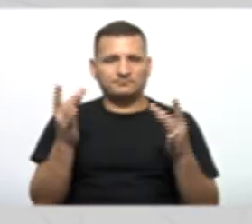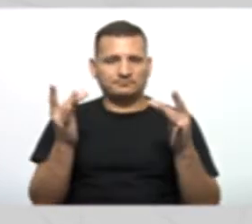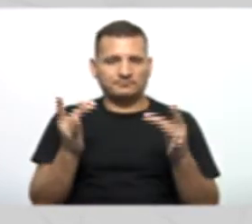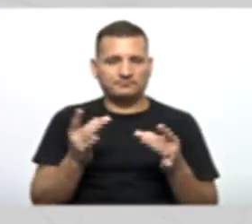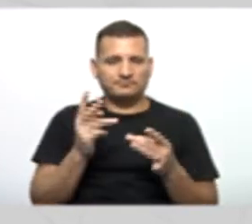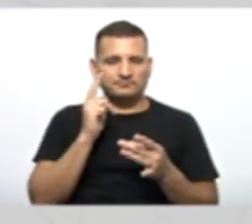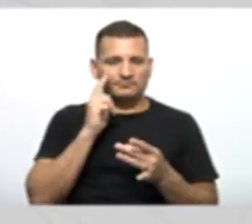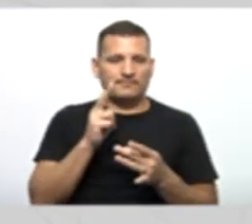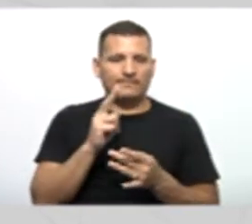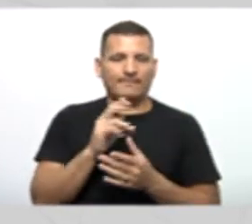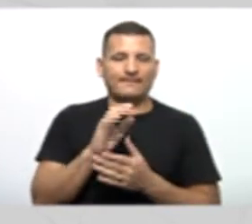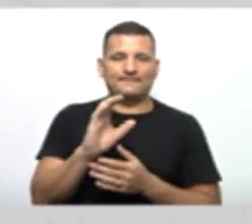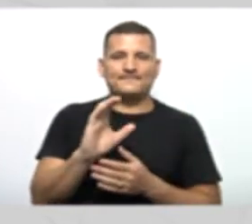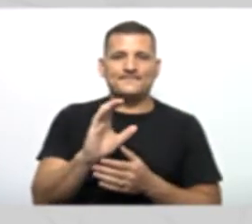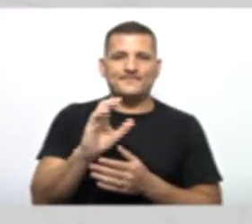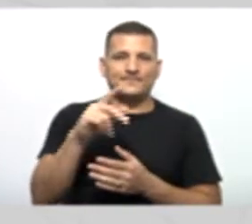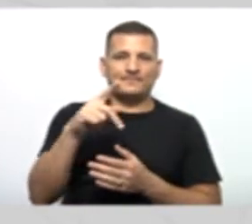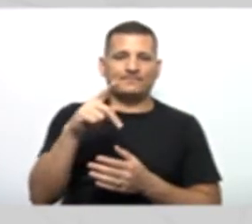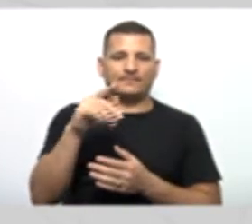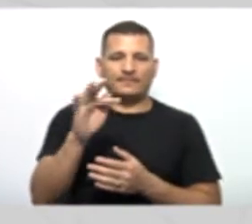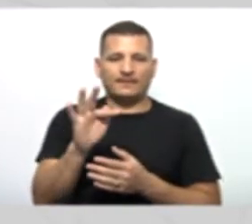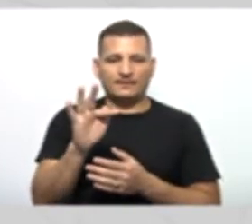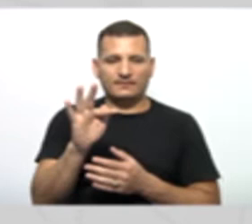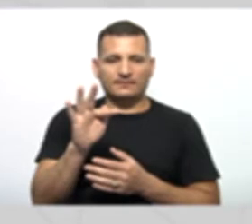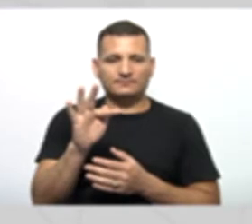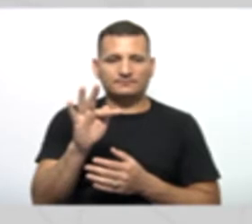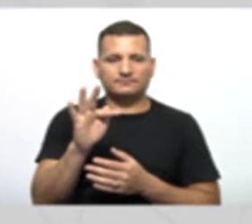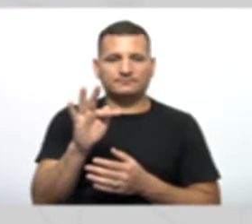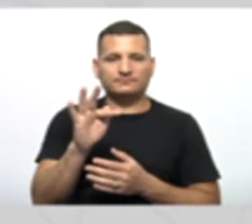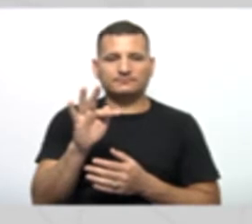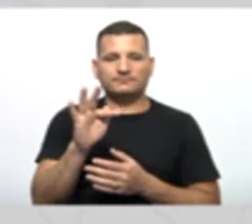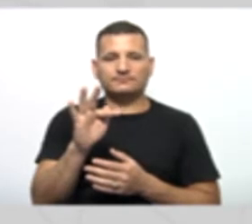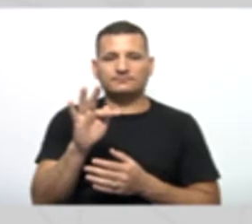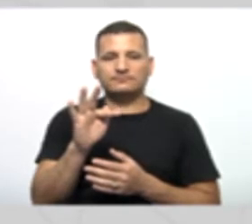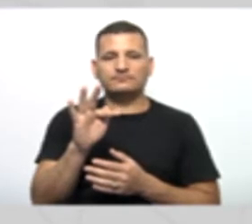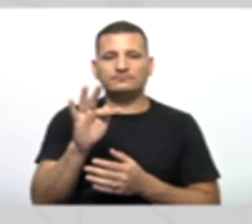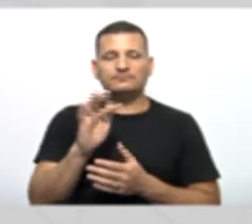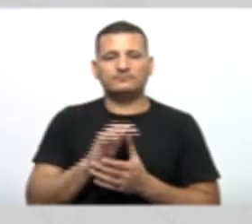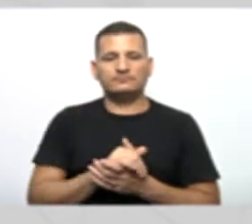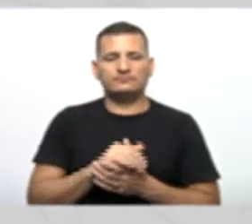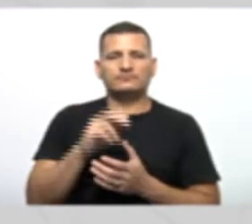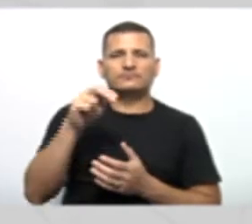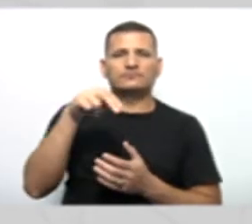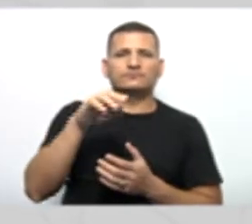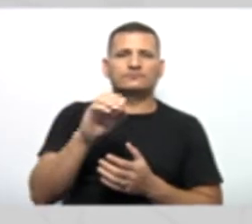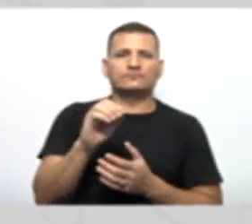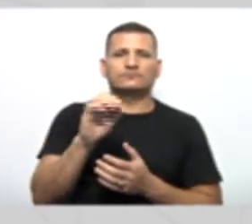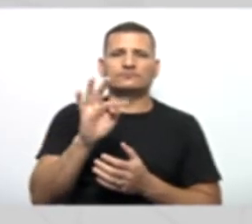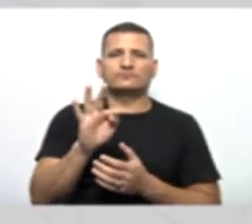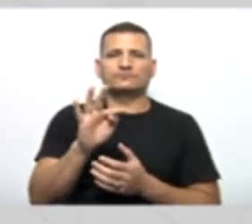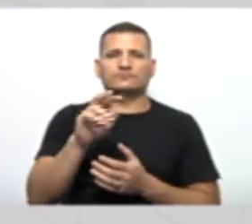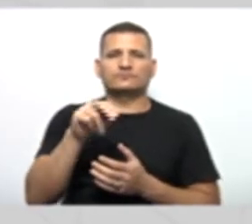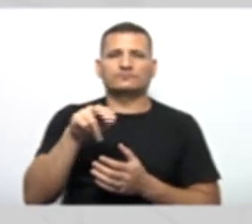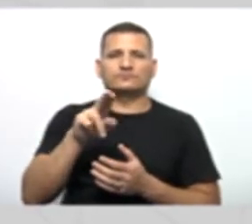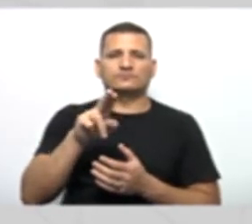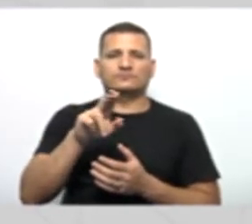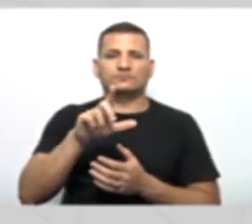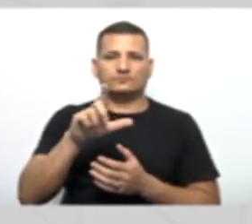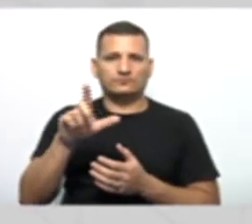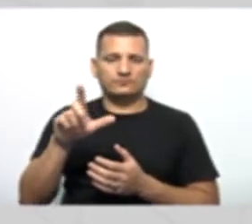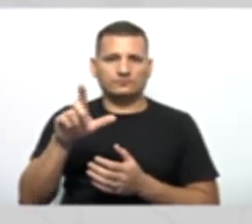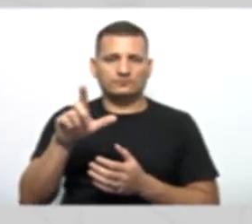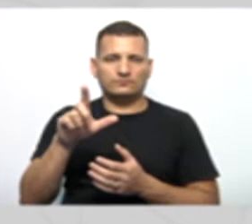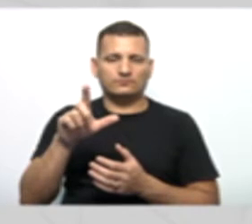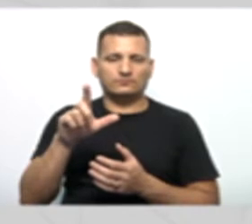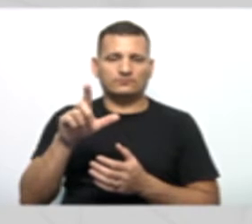o CPF, o tipo dele é inteiro, não nulo, ou seja, não pode ser nulo. Quando alguém for